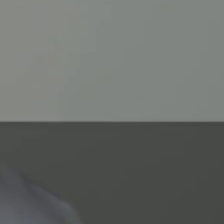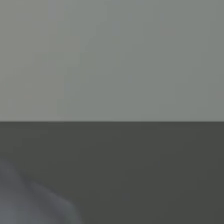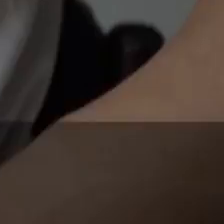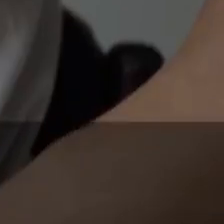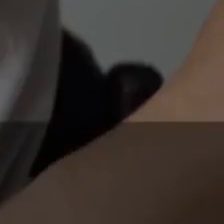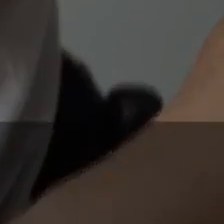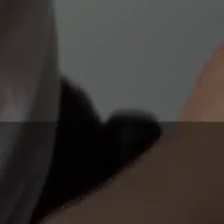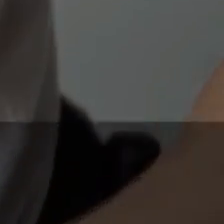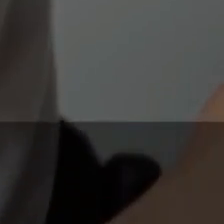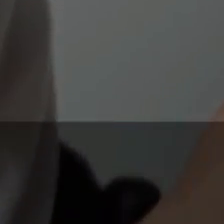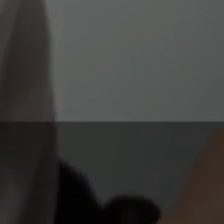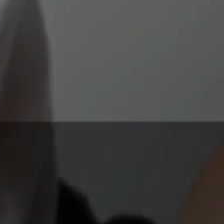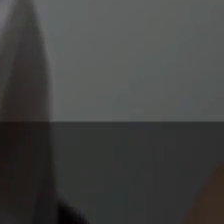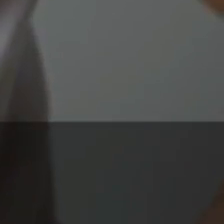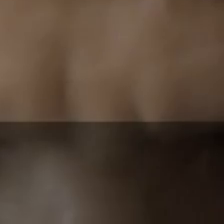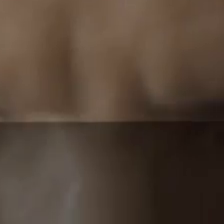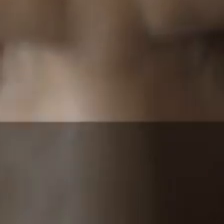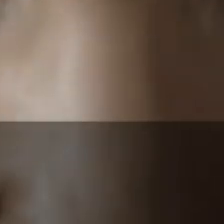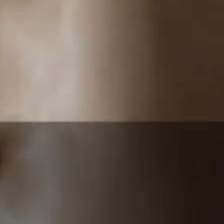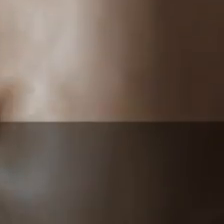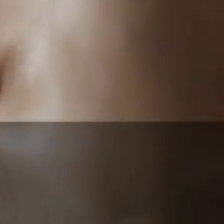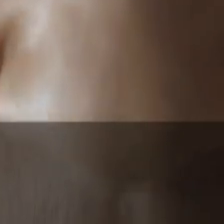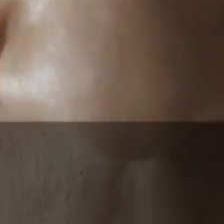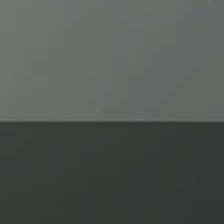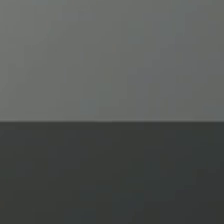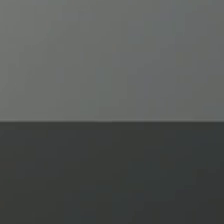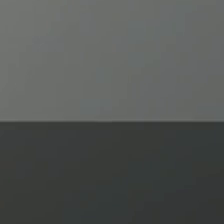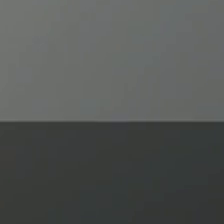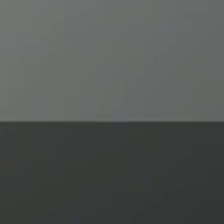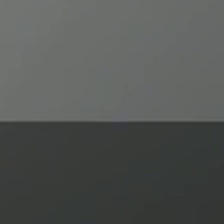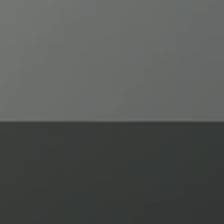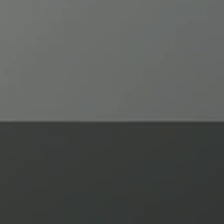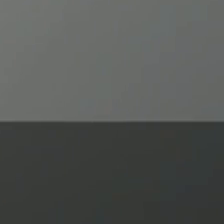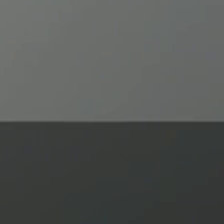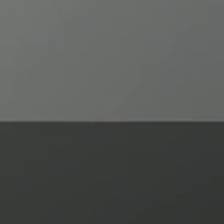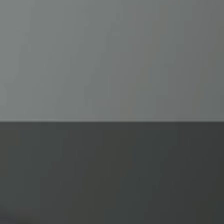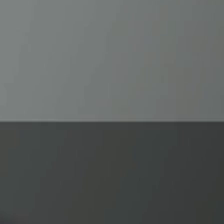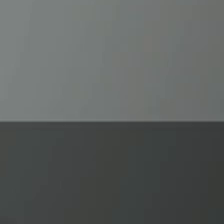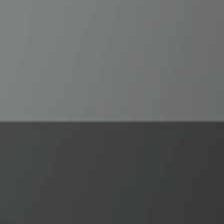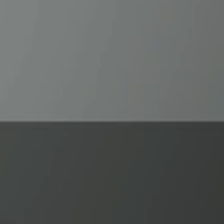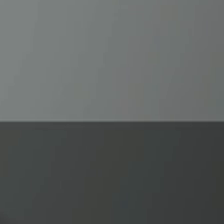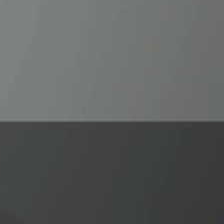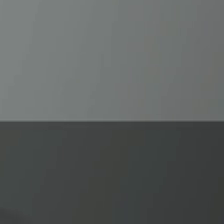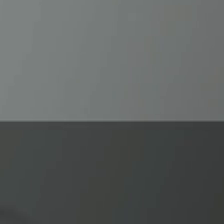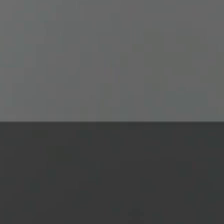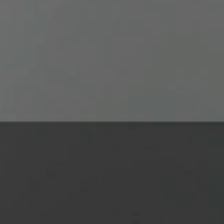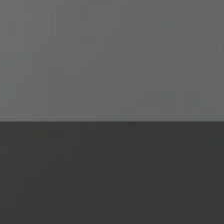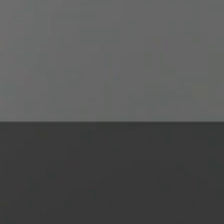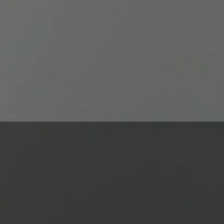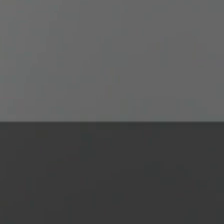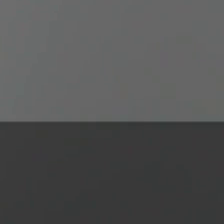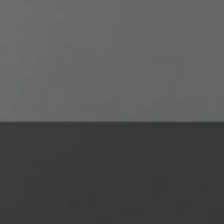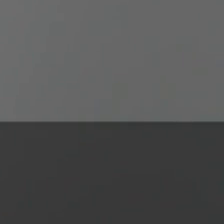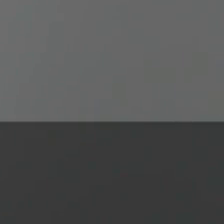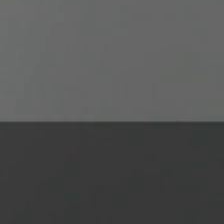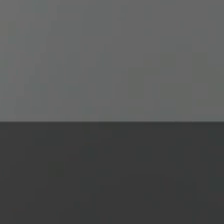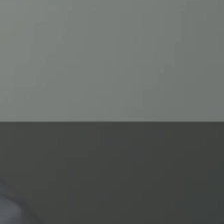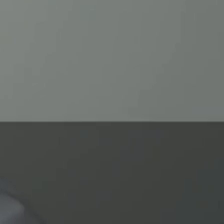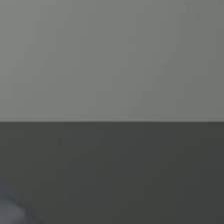proteger, garantir. Não aos maus tratos, ao trabalho infantil. Não às drogas, à exploração